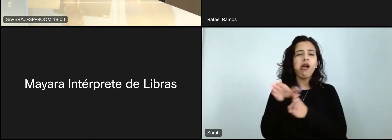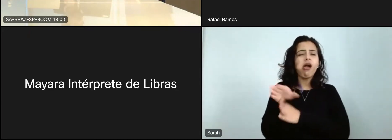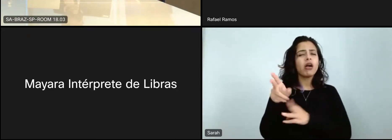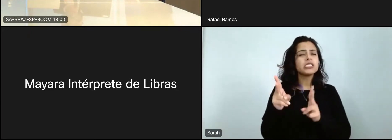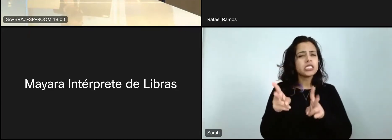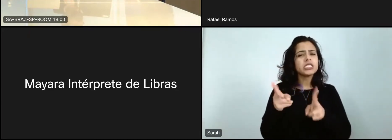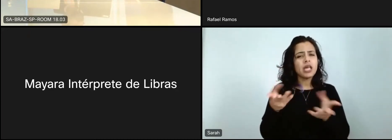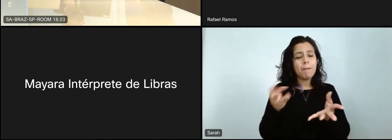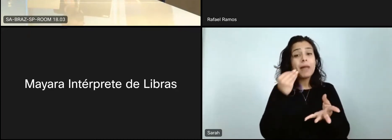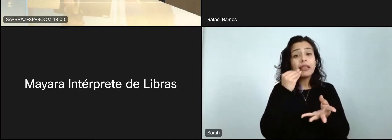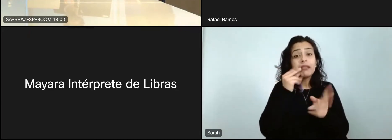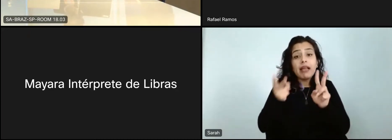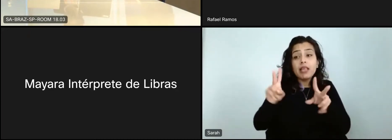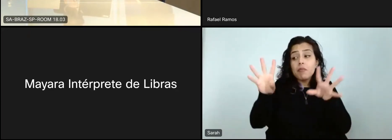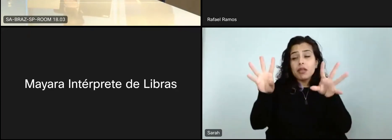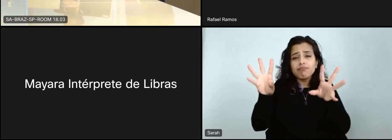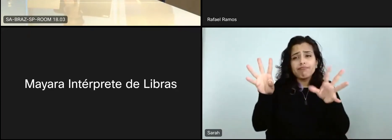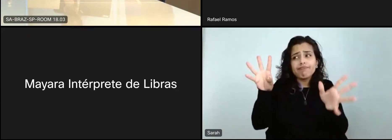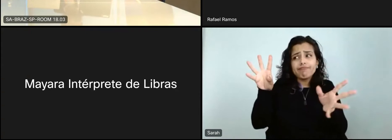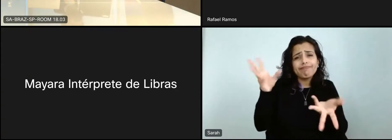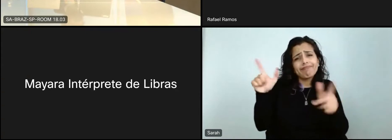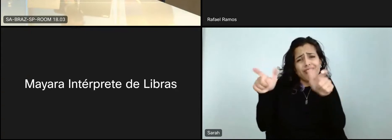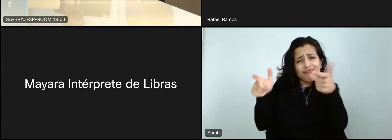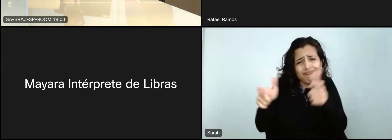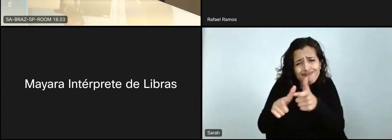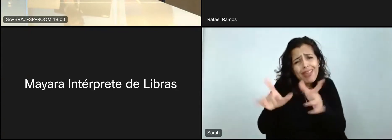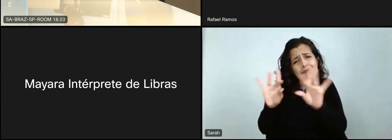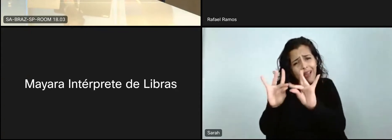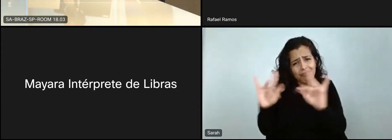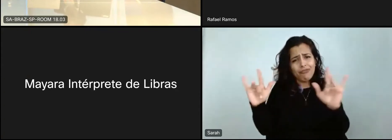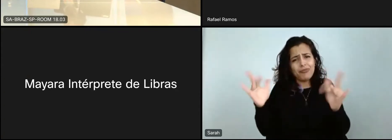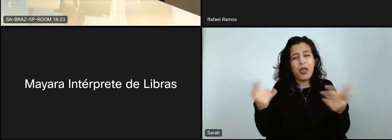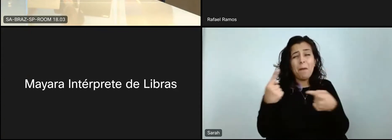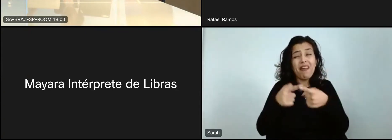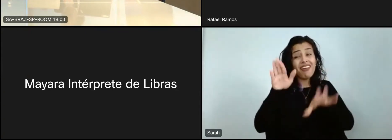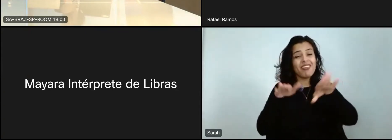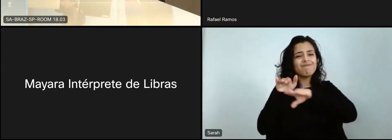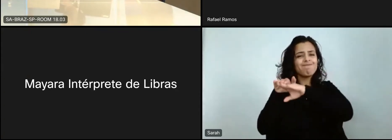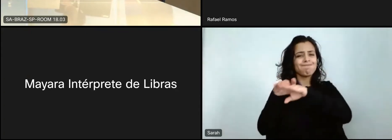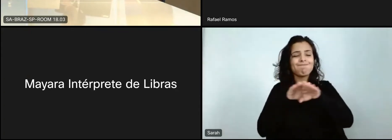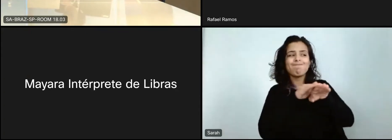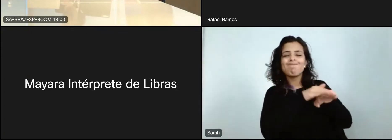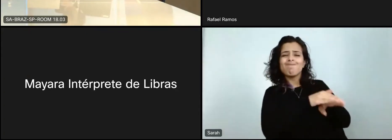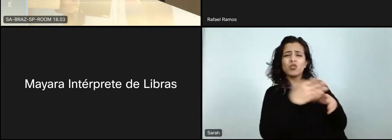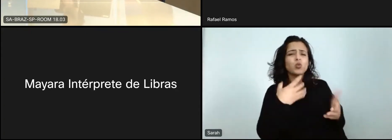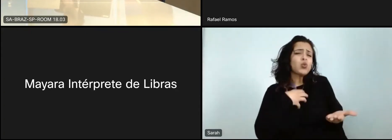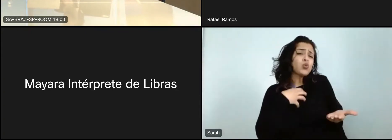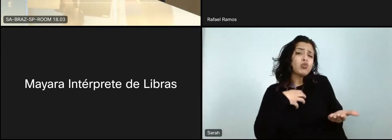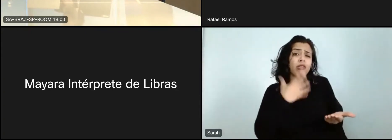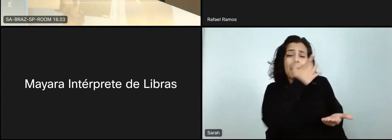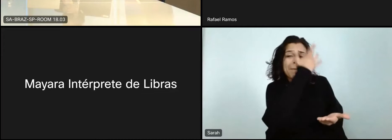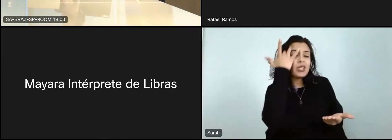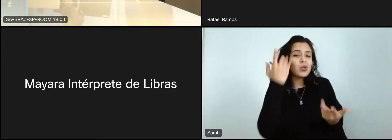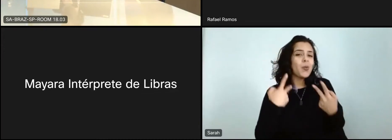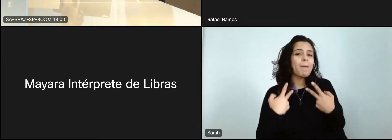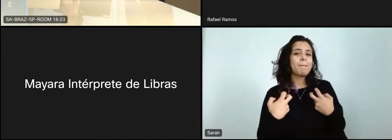disseminar toda essa questão, né? Essas microagressões que acabam impedindo ali que aquela pessoa se desenvolva. O Cauê acabou falando que ele ficou num momento